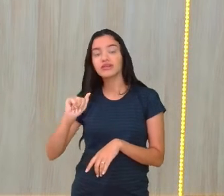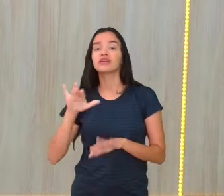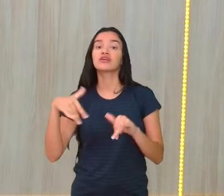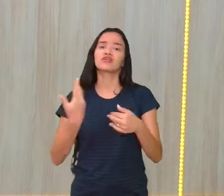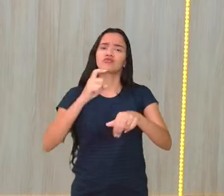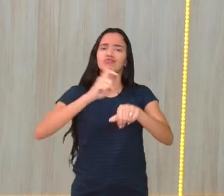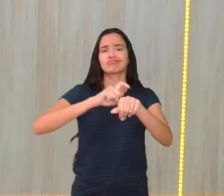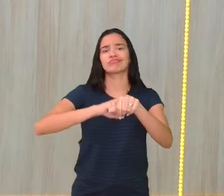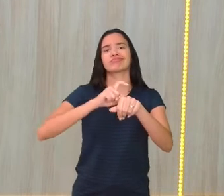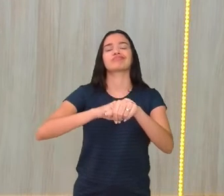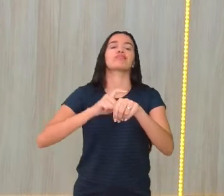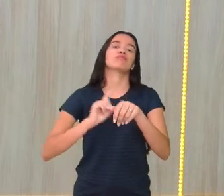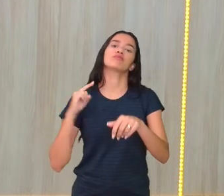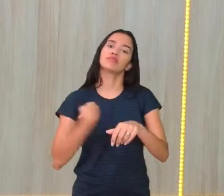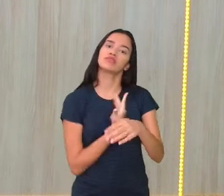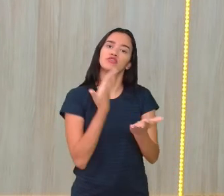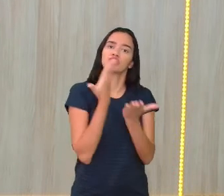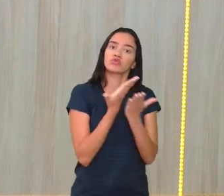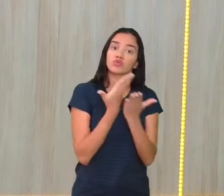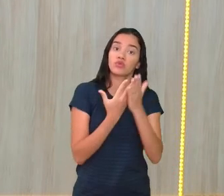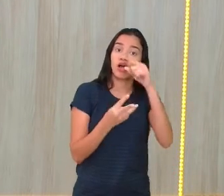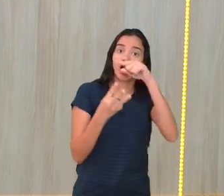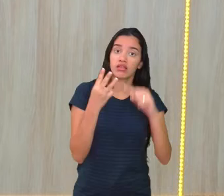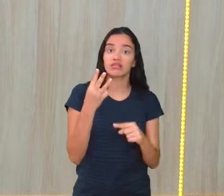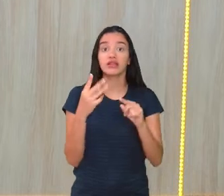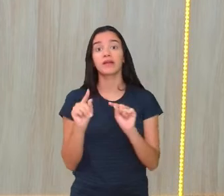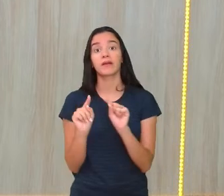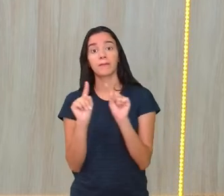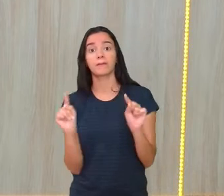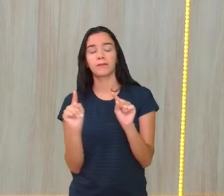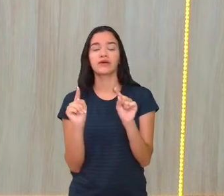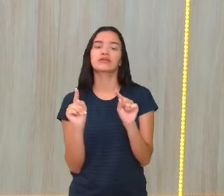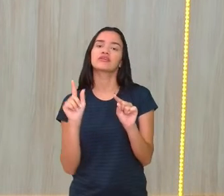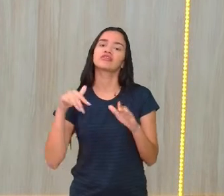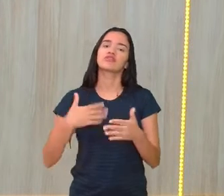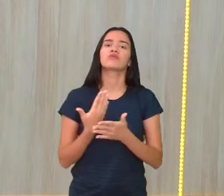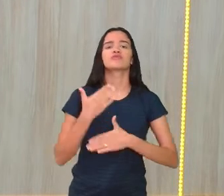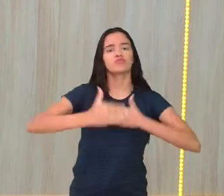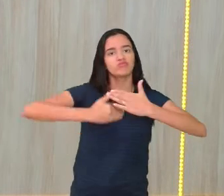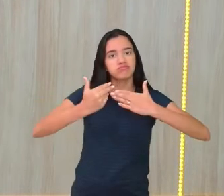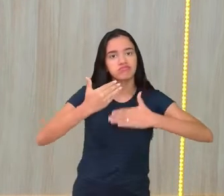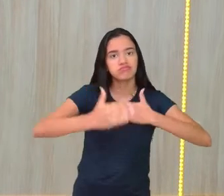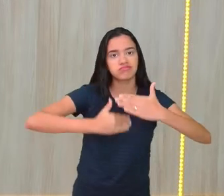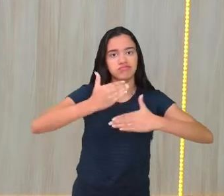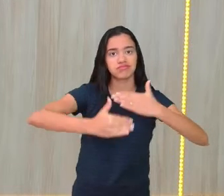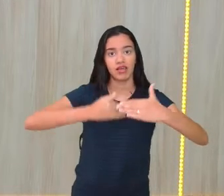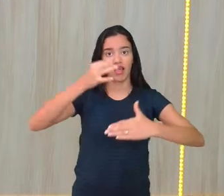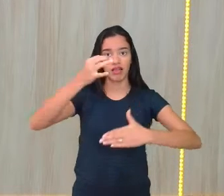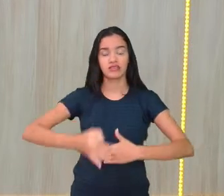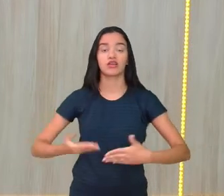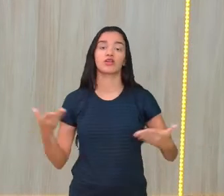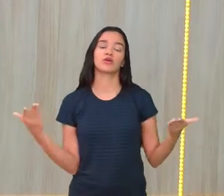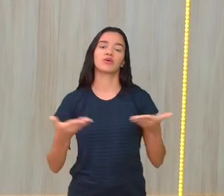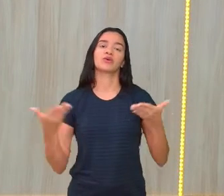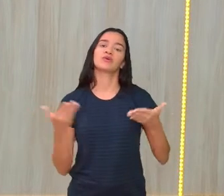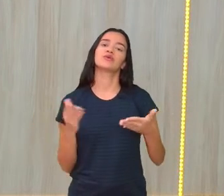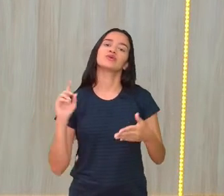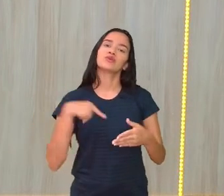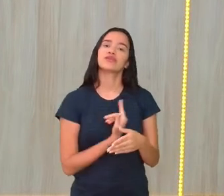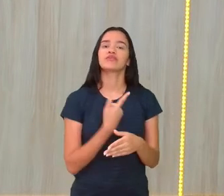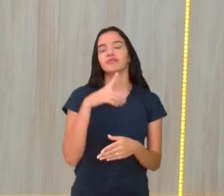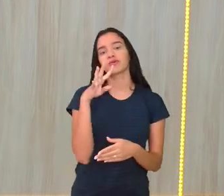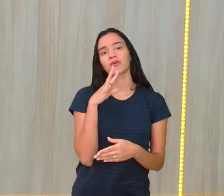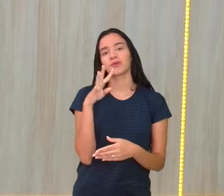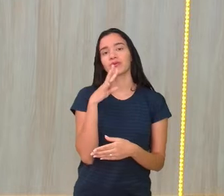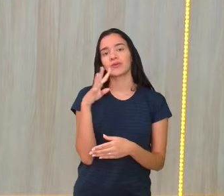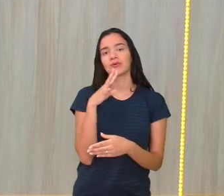dar tempo da gente trabalhar as 3, mas a gente vai avançar aqui, certo? Porque hoje nós vamos conhecer a